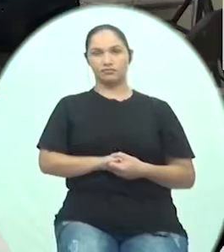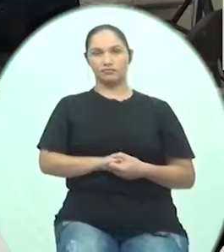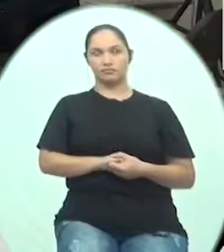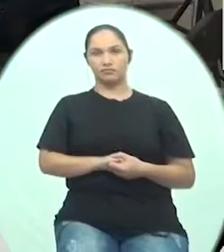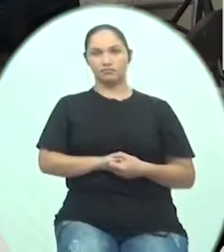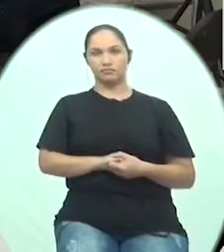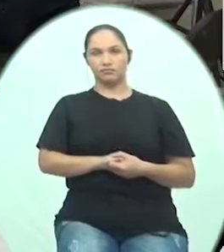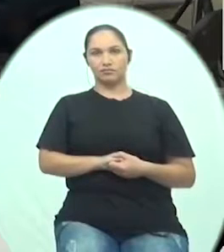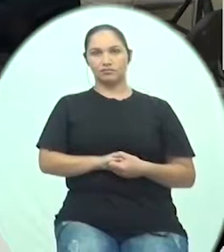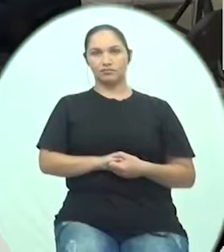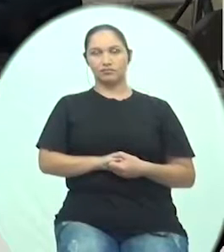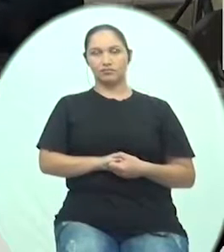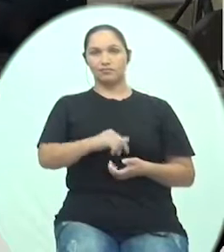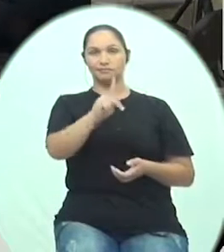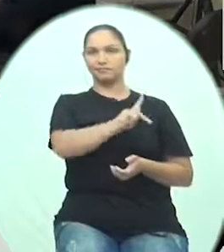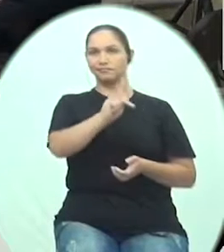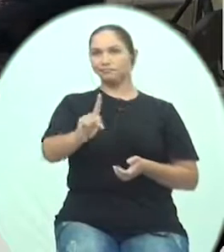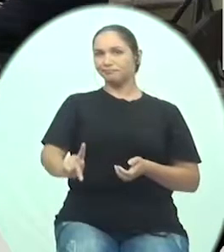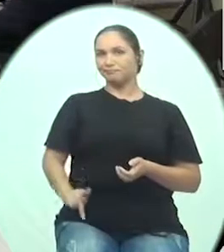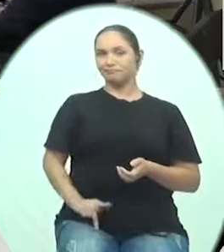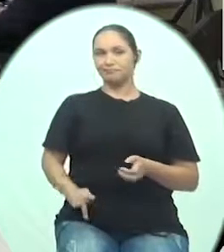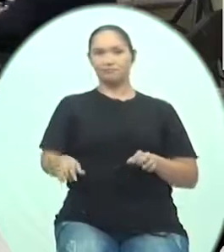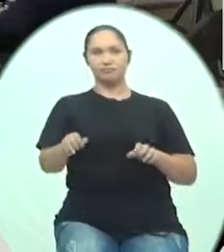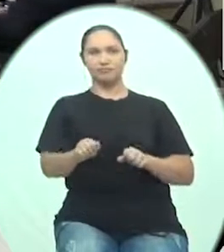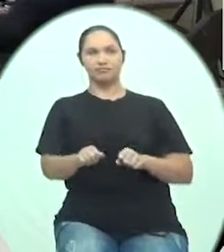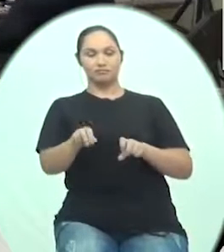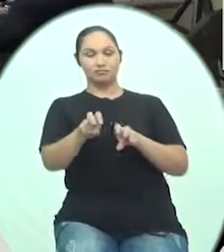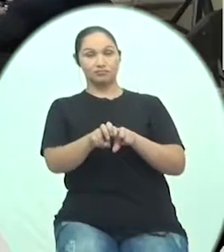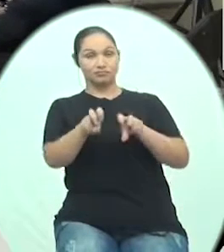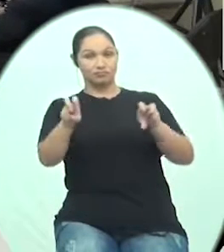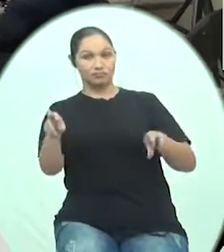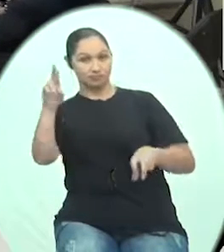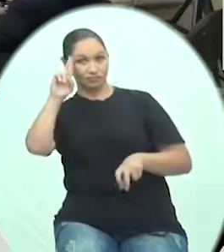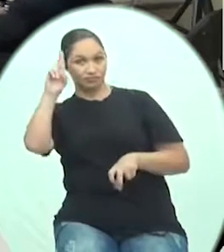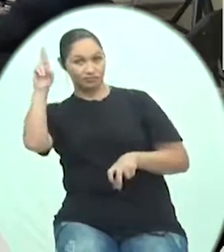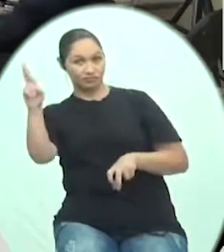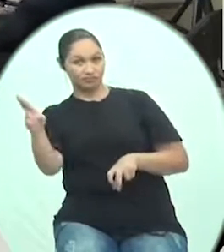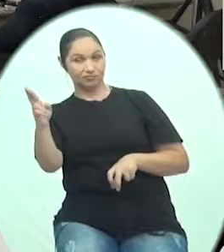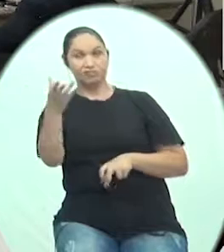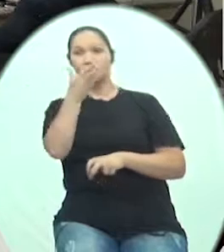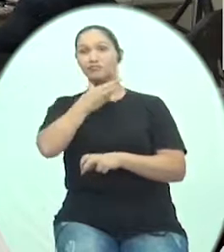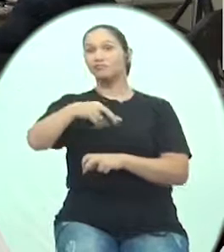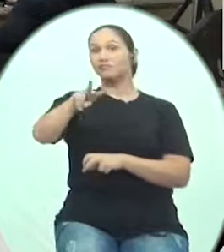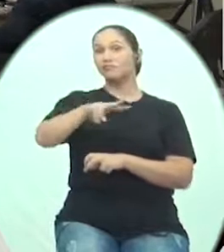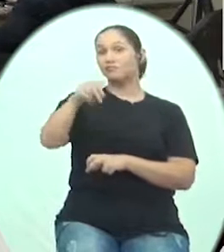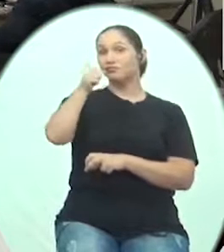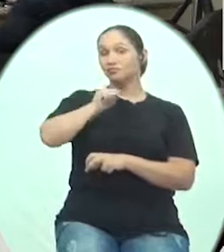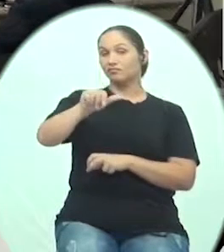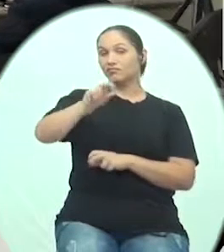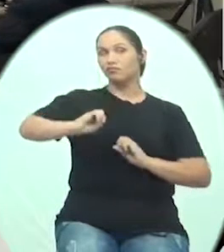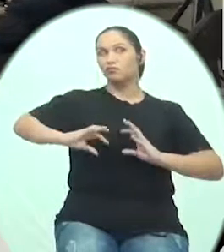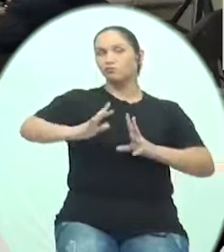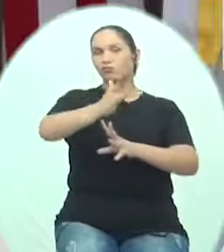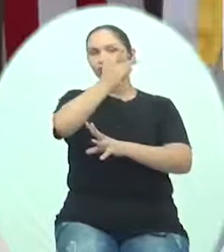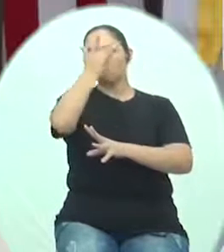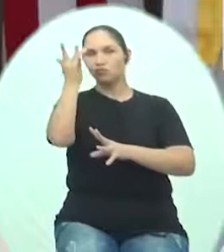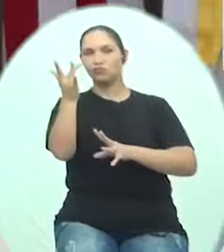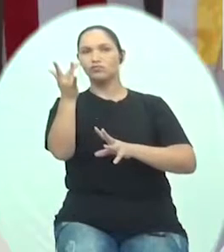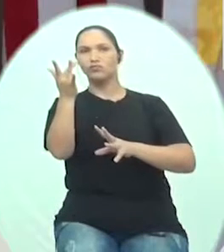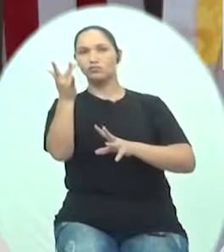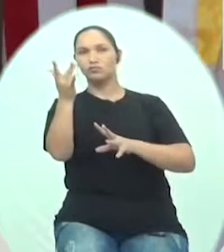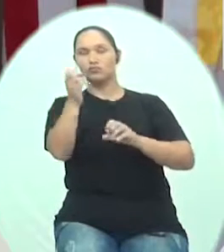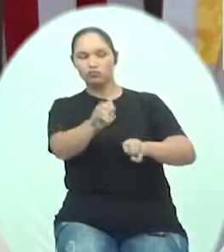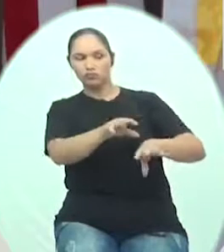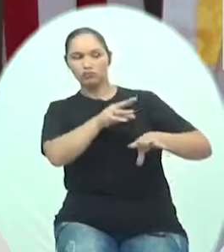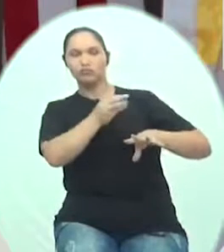meio senhor presidente mesa colegas vereadores vereadoras ao público que se faz presente na noite de hoje